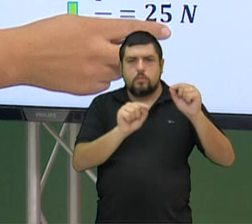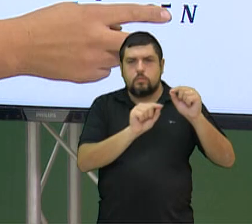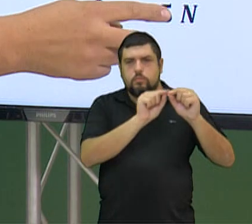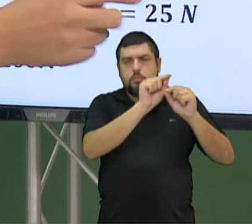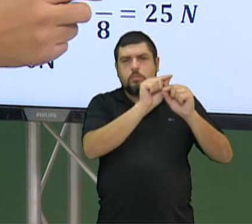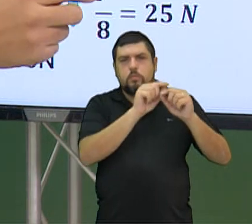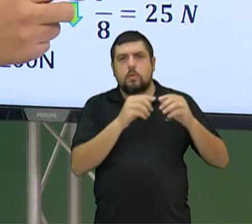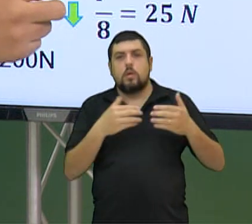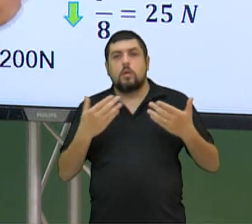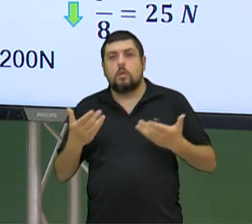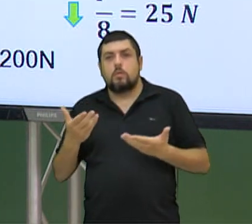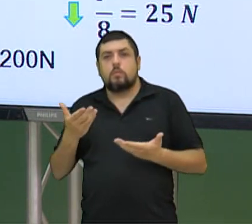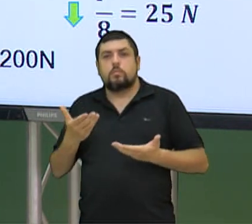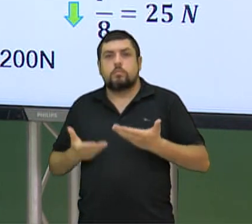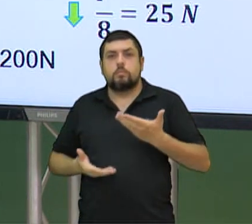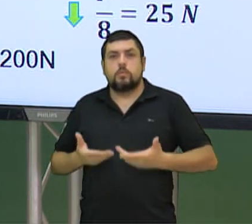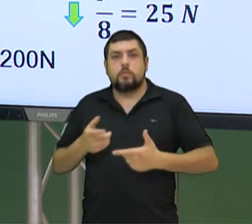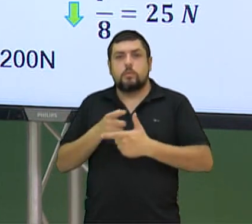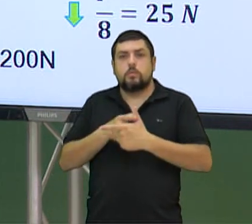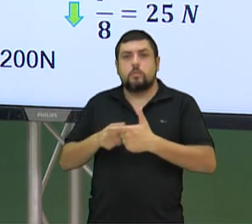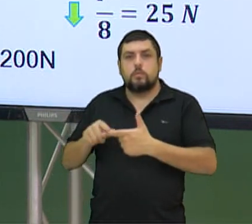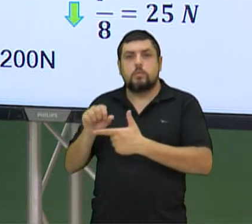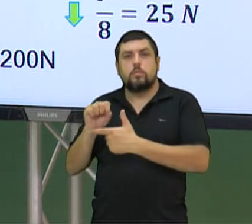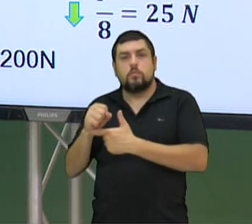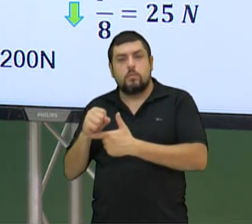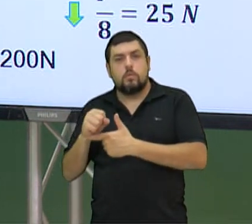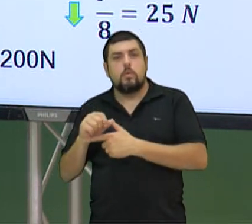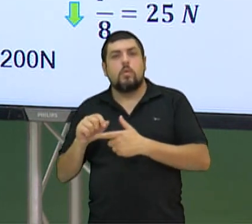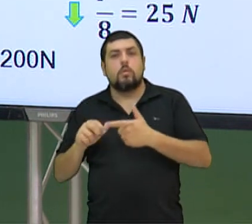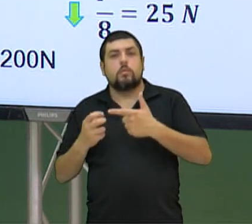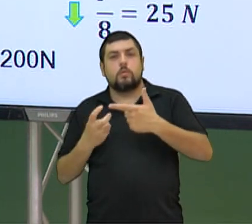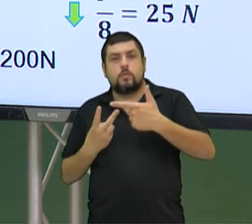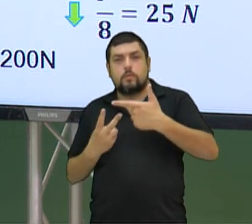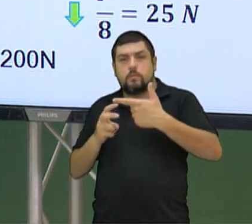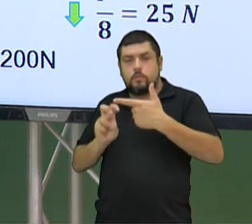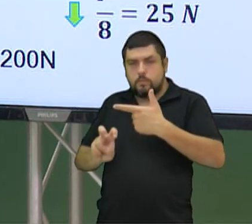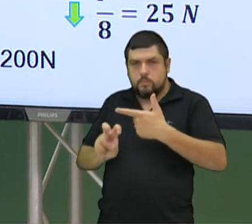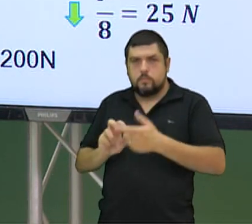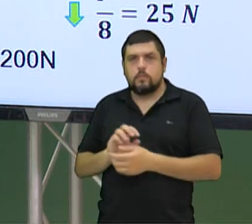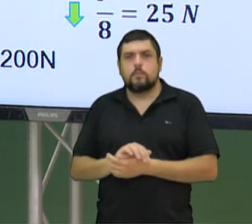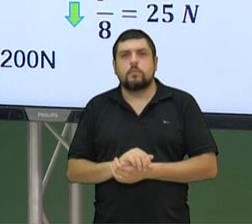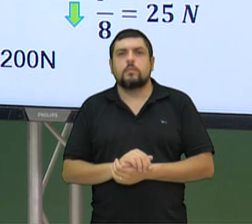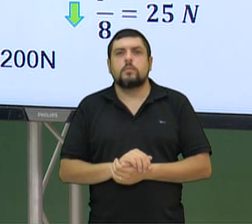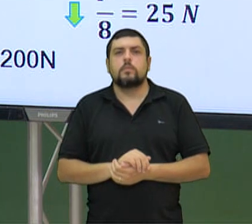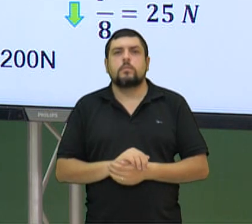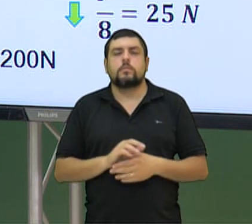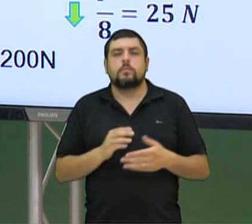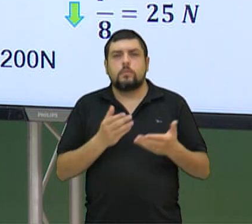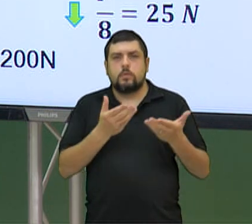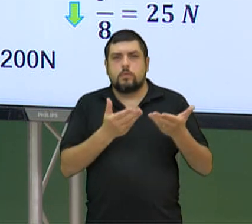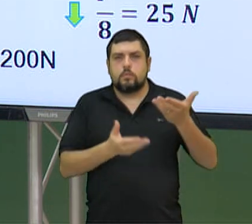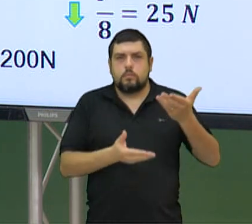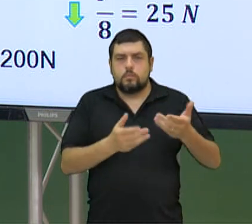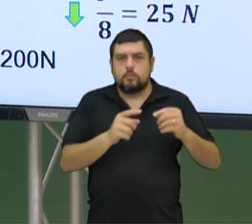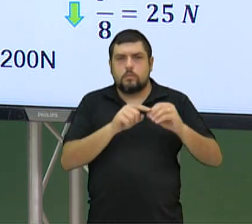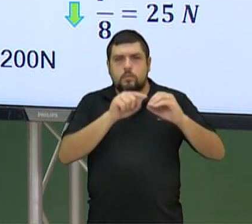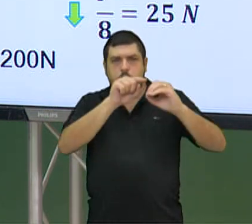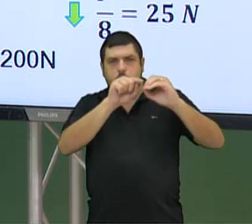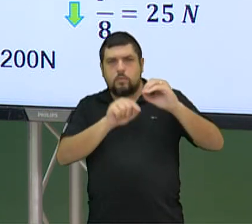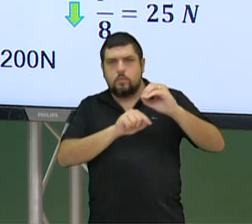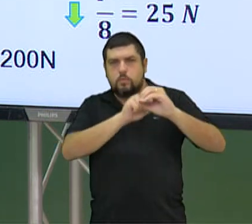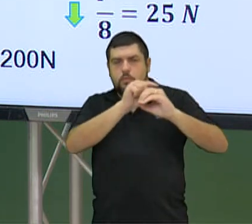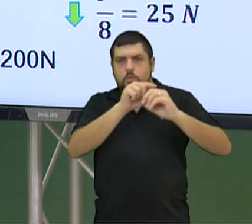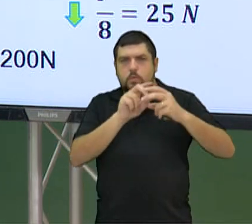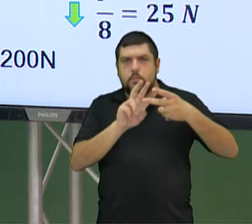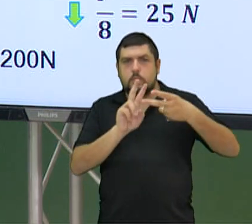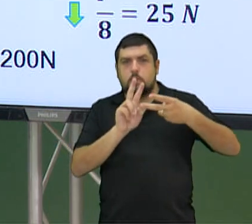caso, 25, certo? E essa corda aqui, ela passa pela polia fixa e é